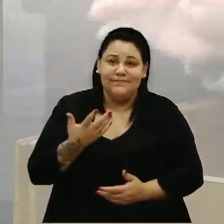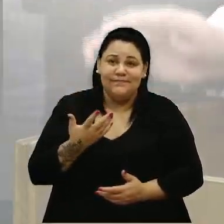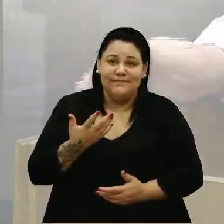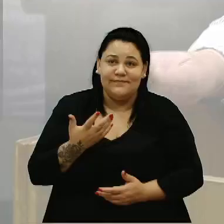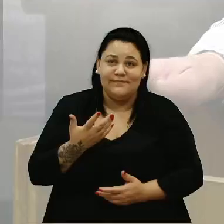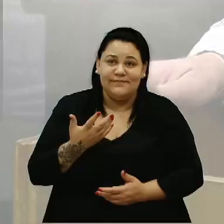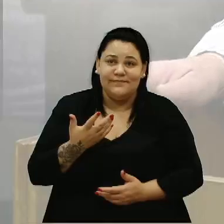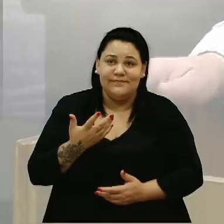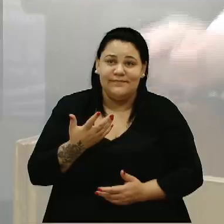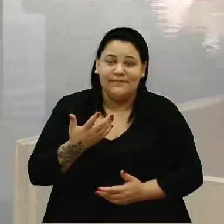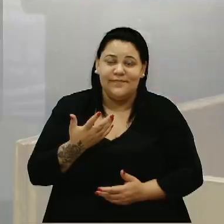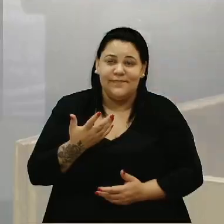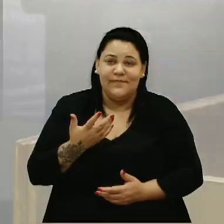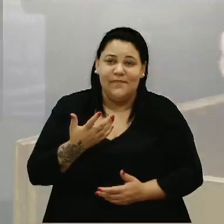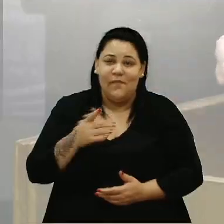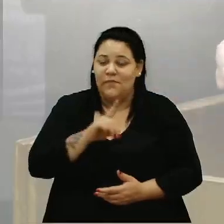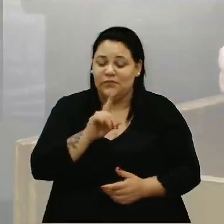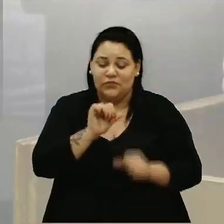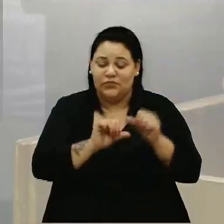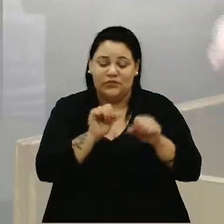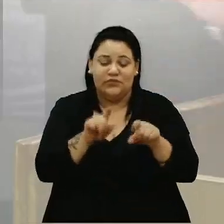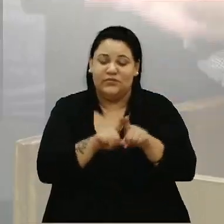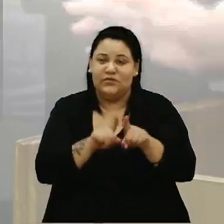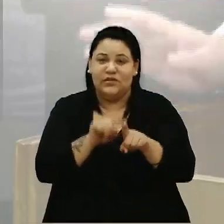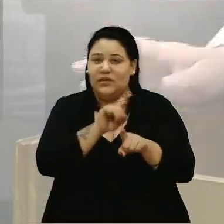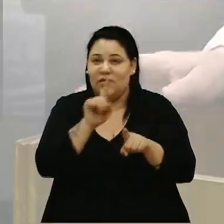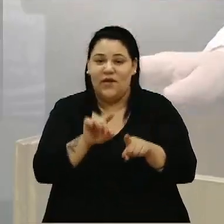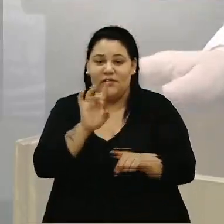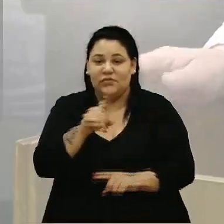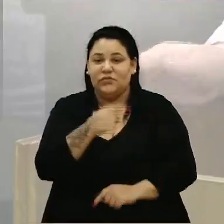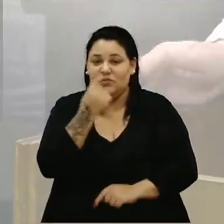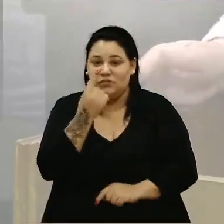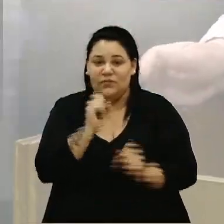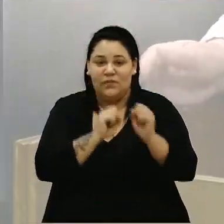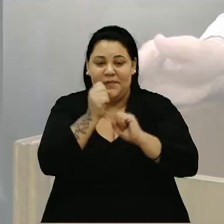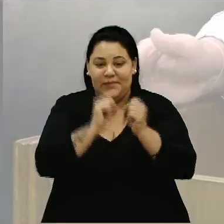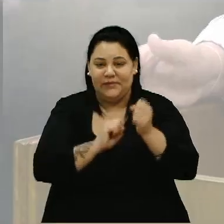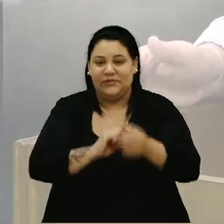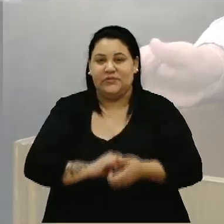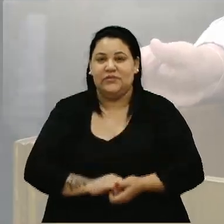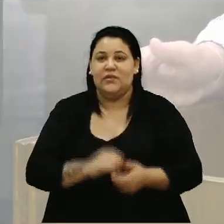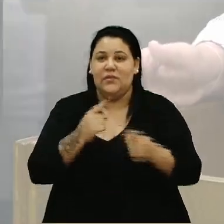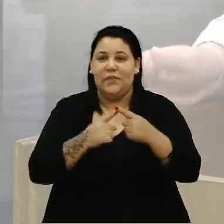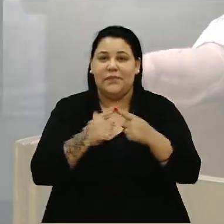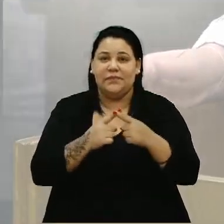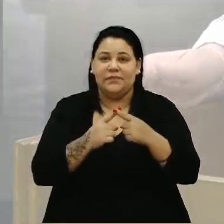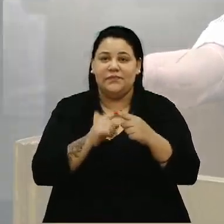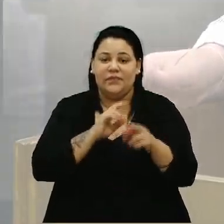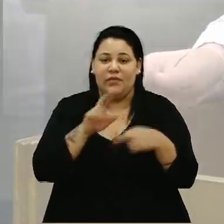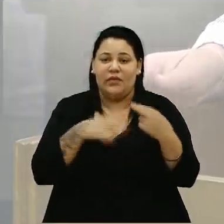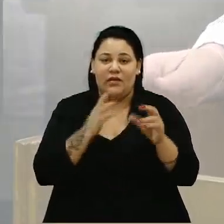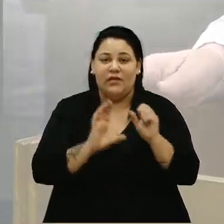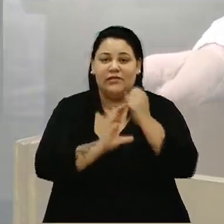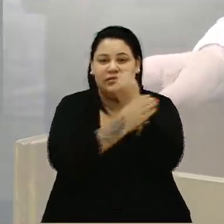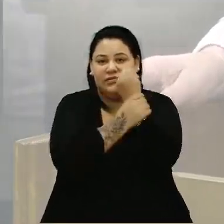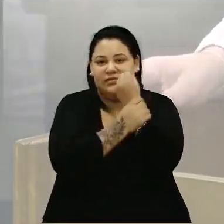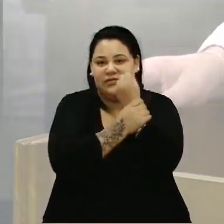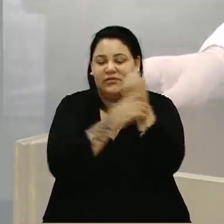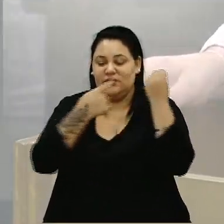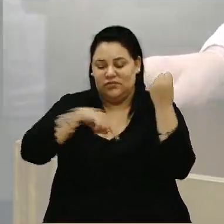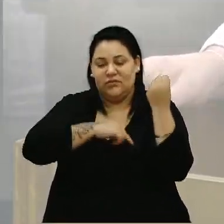Não ia, não trocava também. Não é só essa empresa. Não trocava também, porque é questão de segurança. Isso nós entendemos.